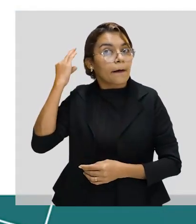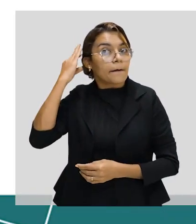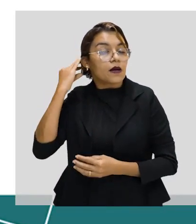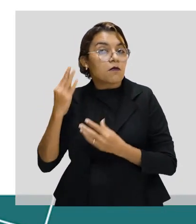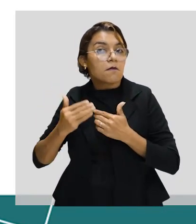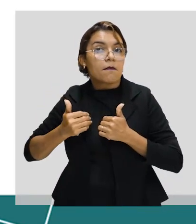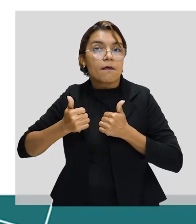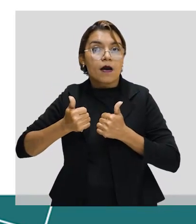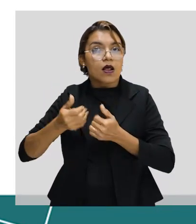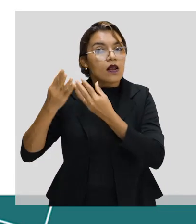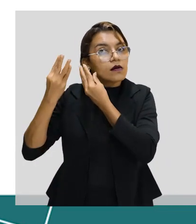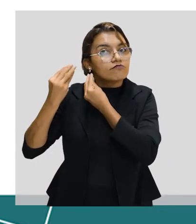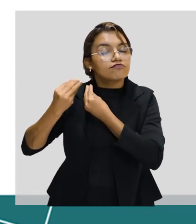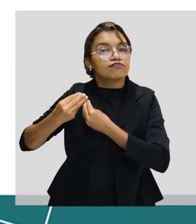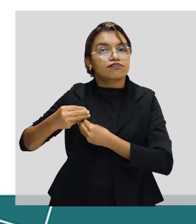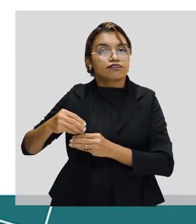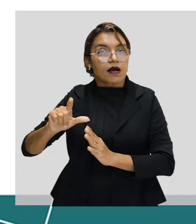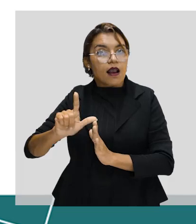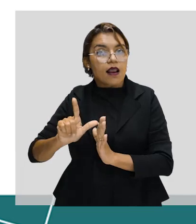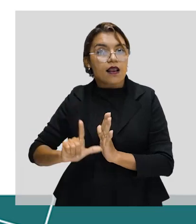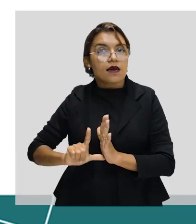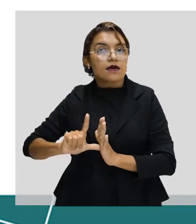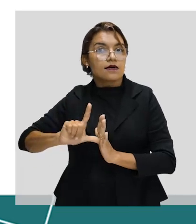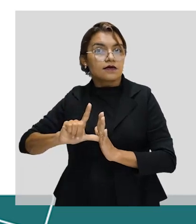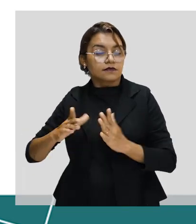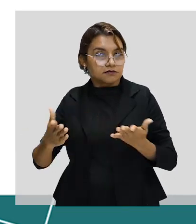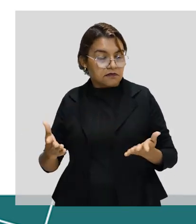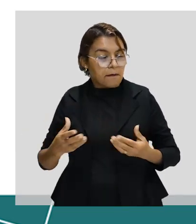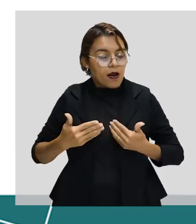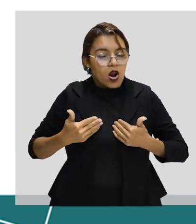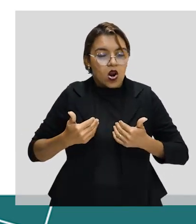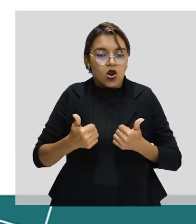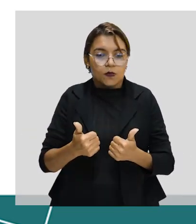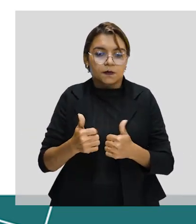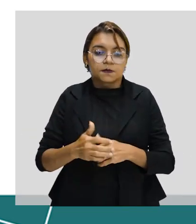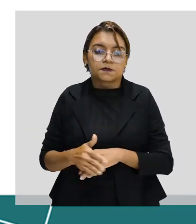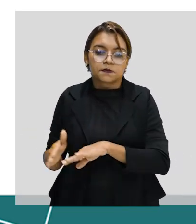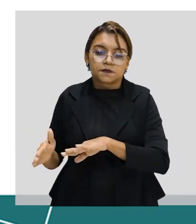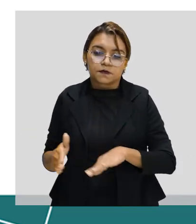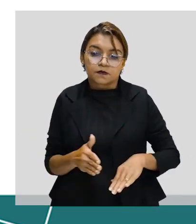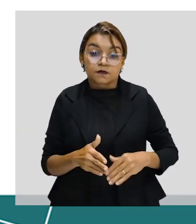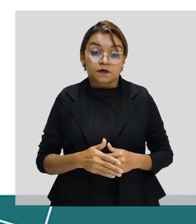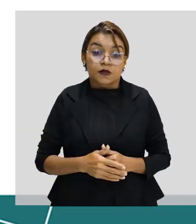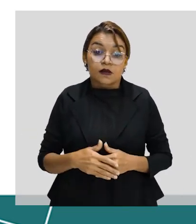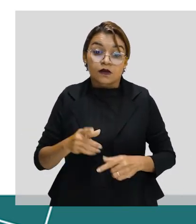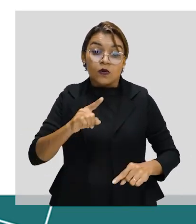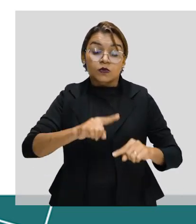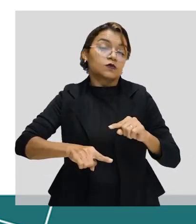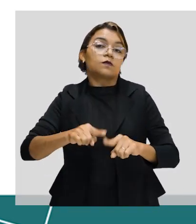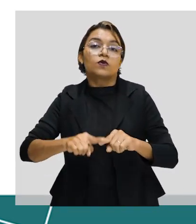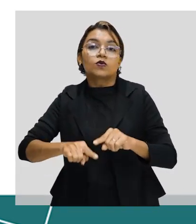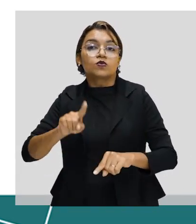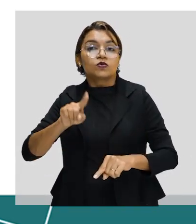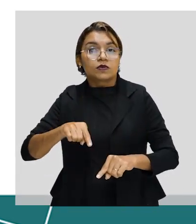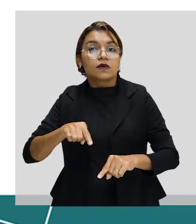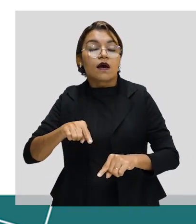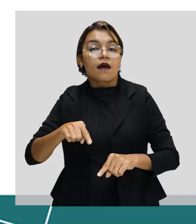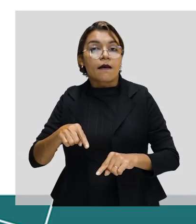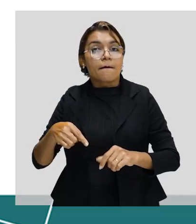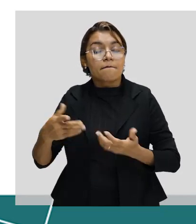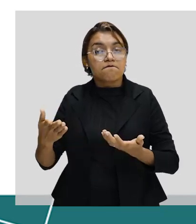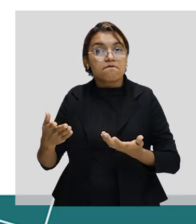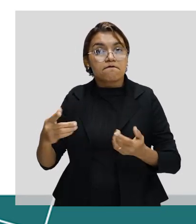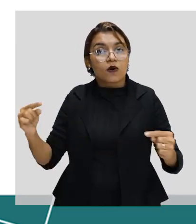E esses produtos todos, né, eles são altamente baseados na química. Se